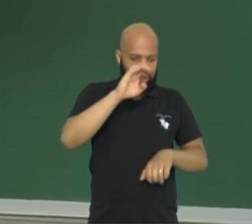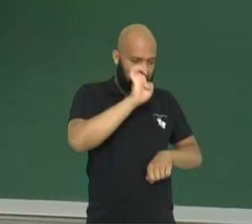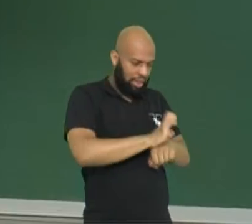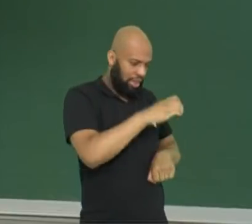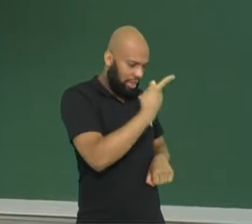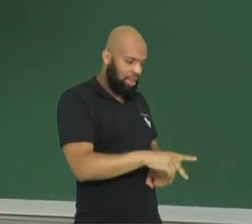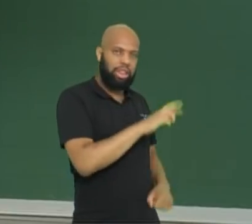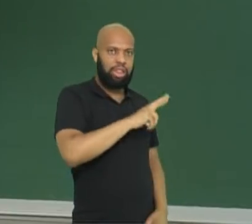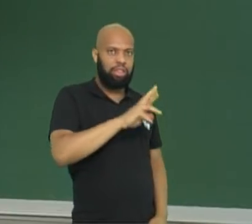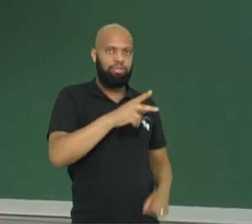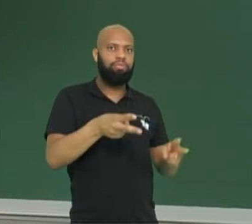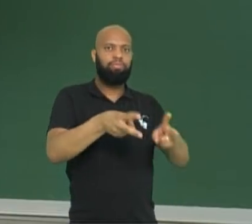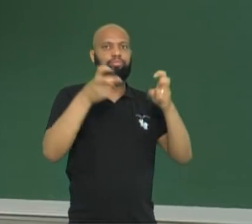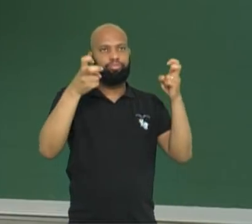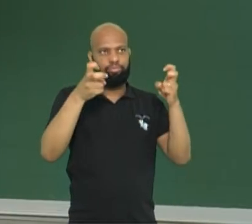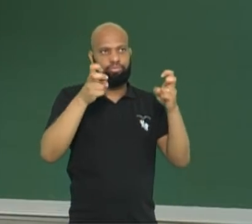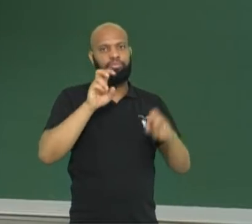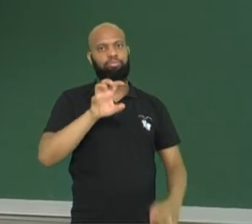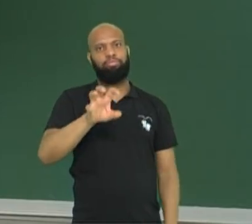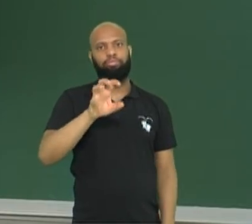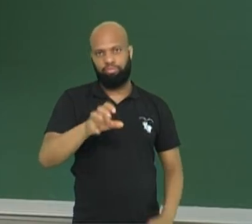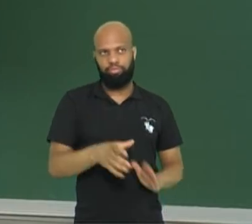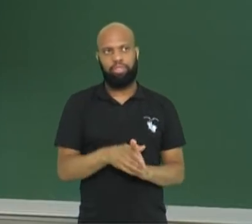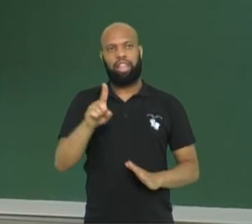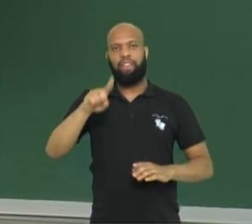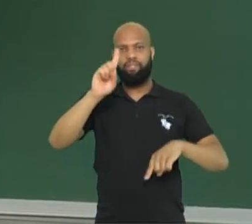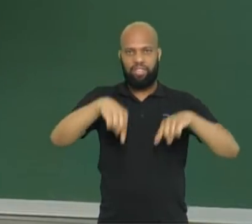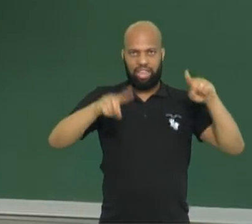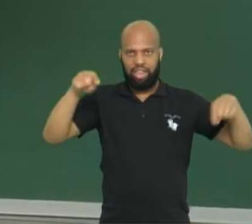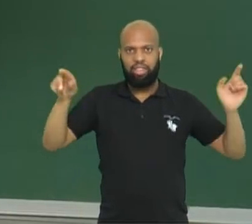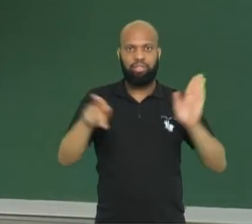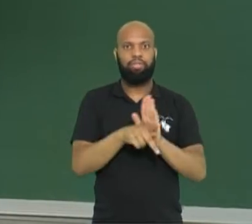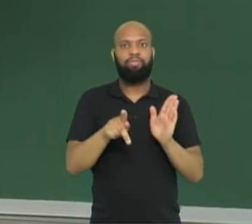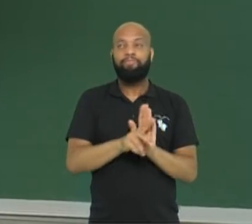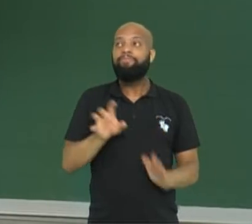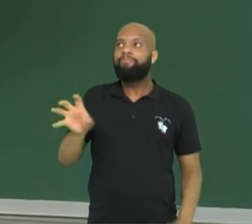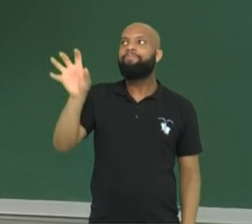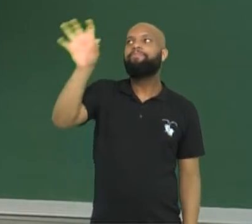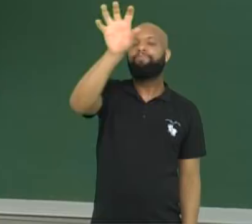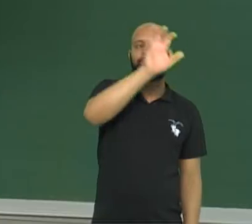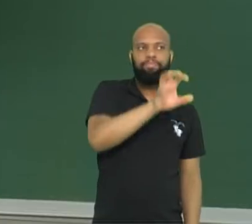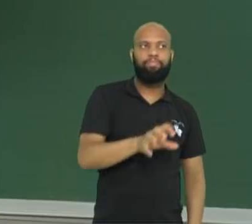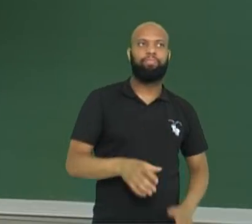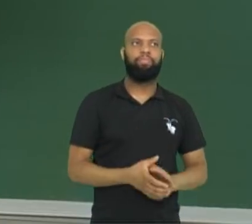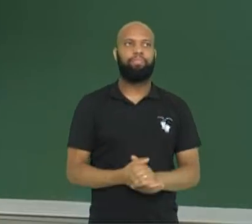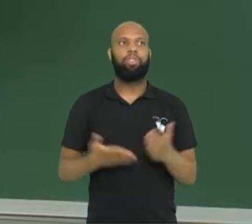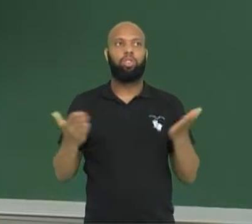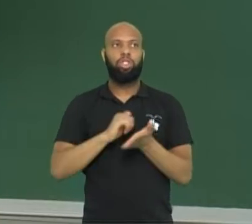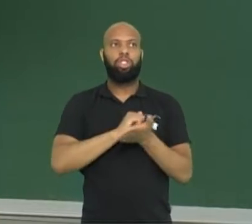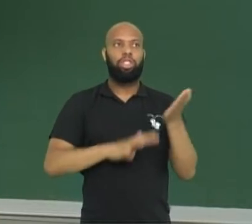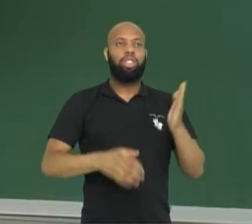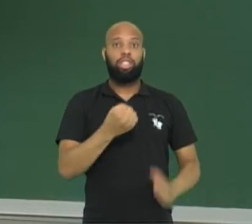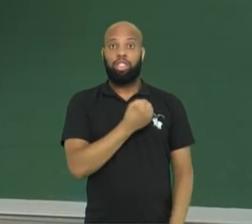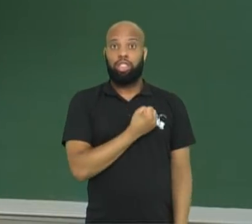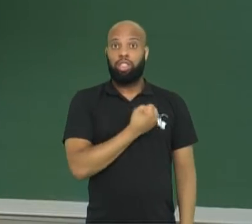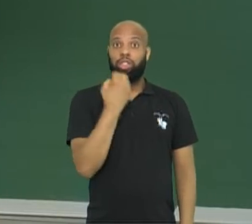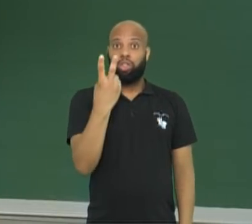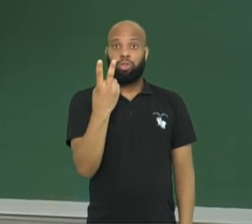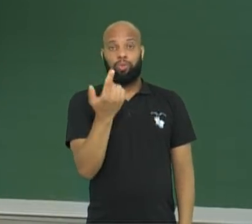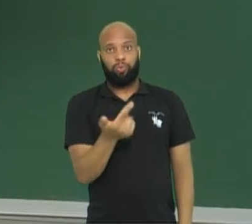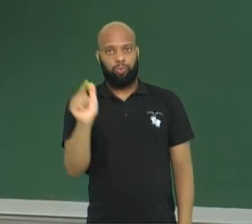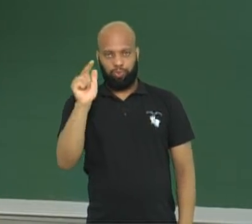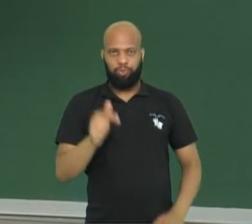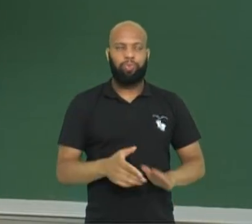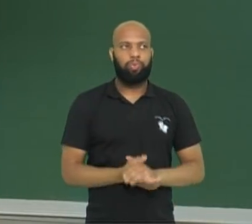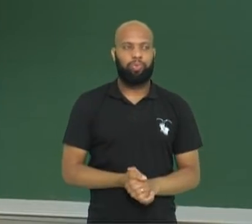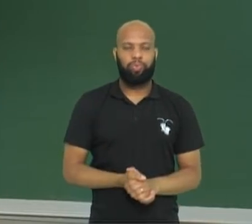você percebeu que era uma variação regional, beleza? E agora mais uma atividade